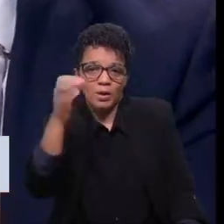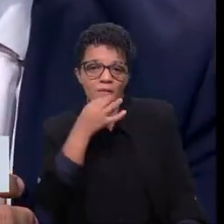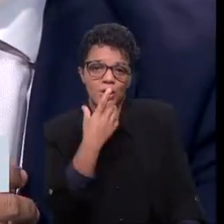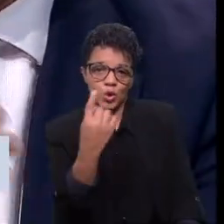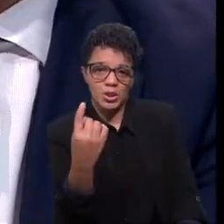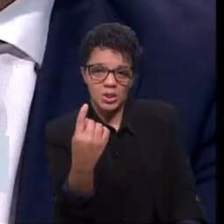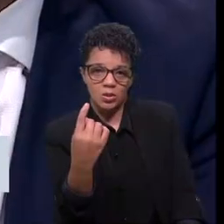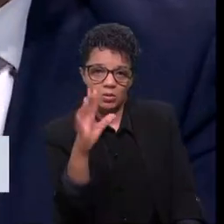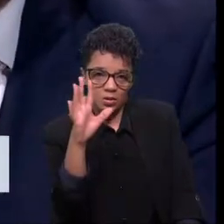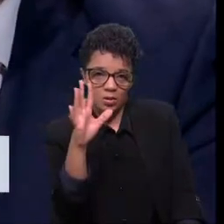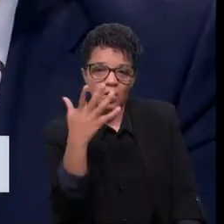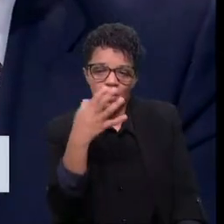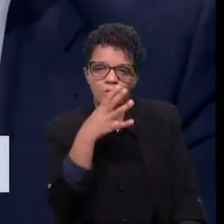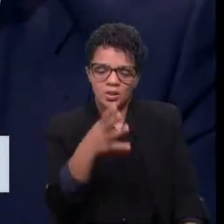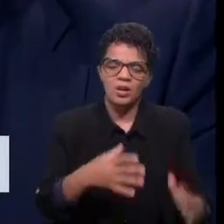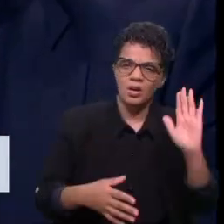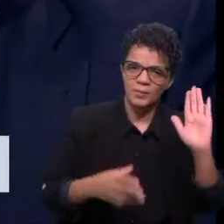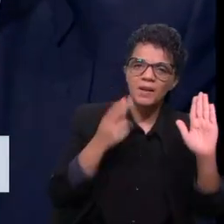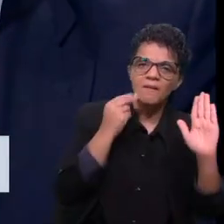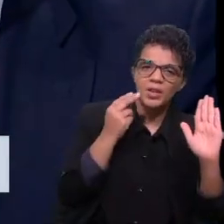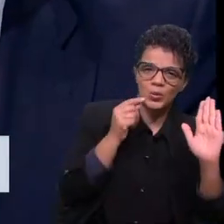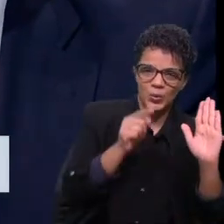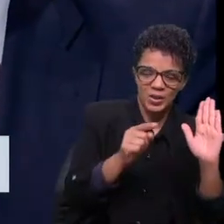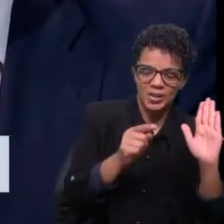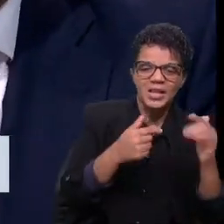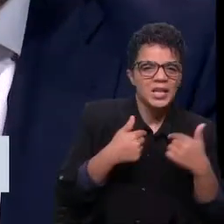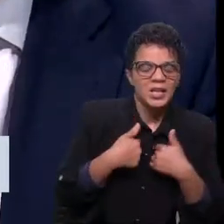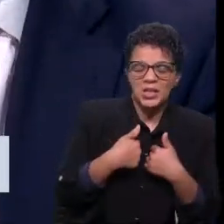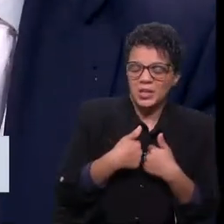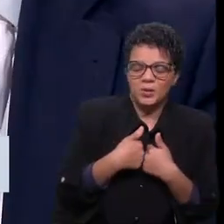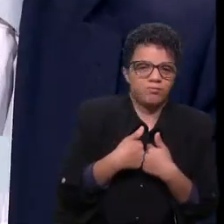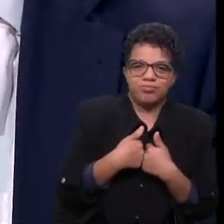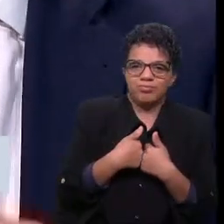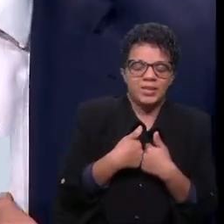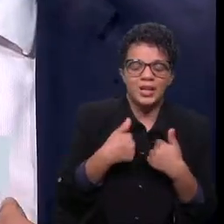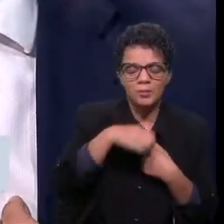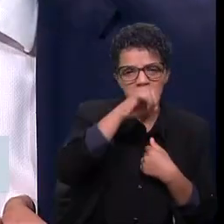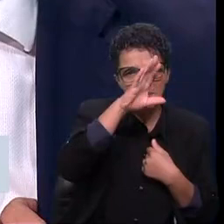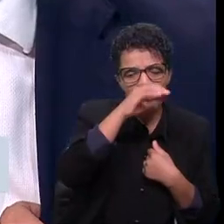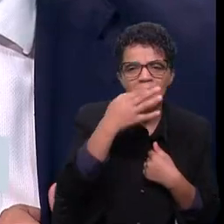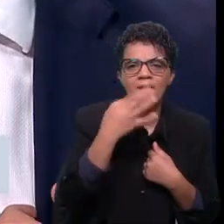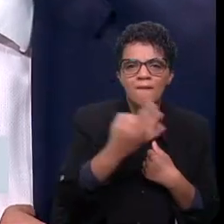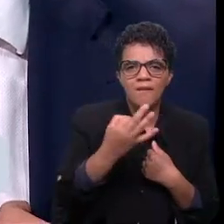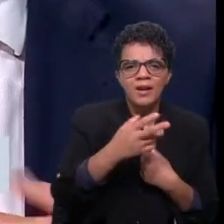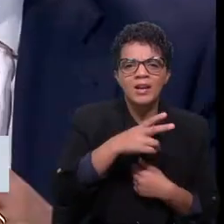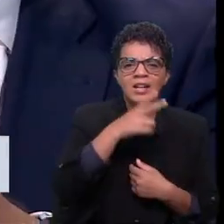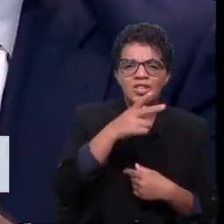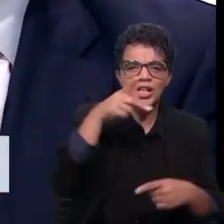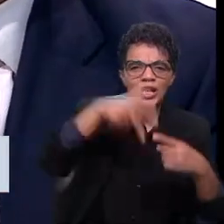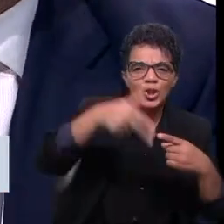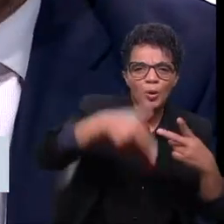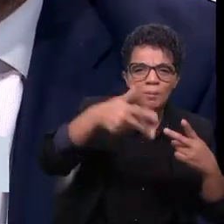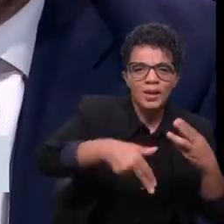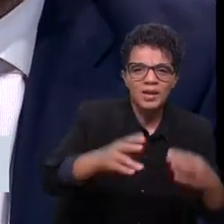sozinho fala sozinho agora deixa-me dizer o André Ventura eu estou eu estou admira diss André Ventura a queixar-se de interromper quem